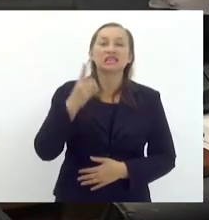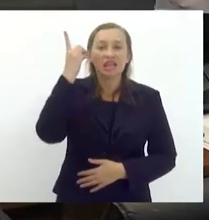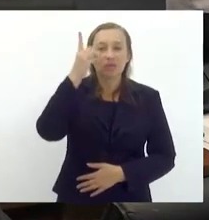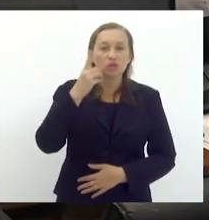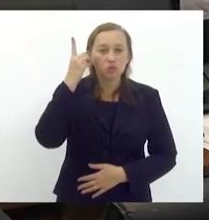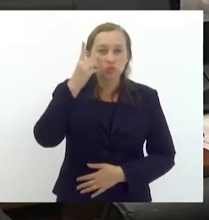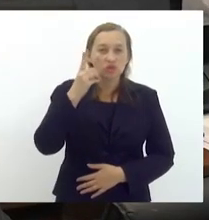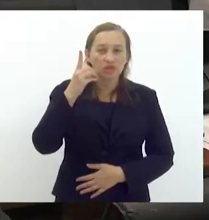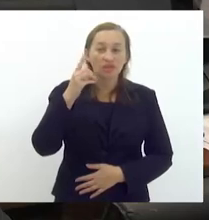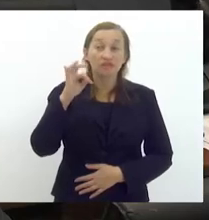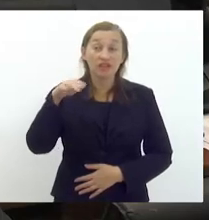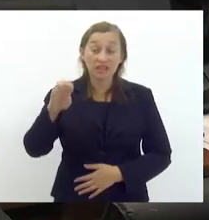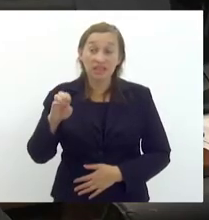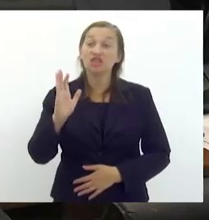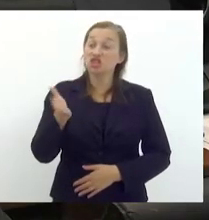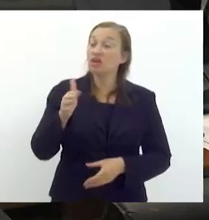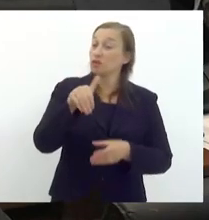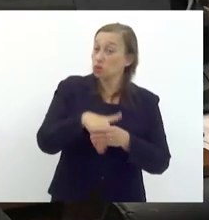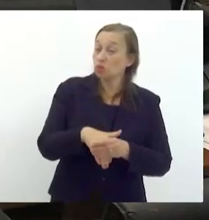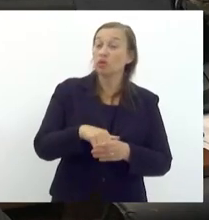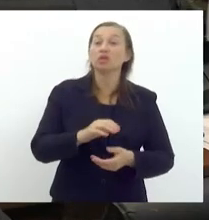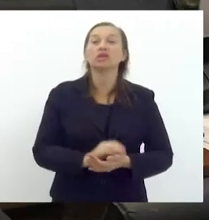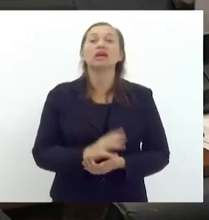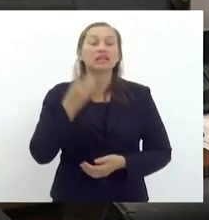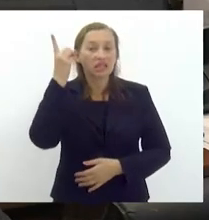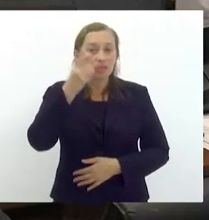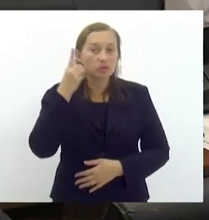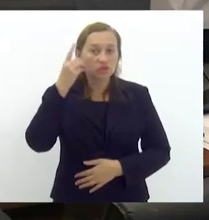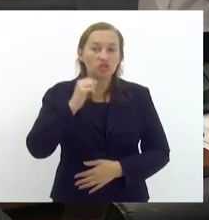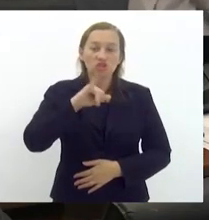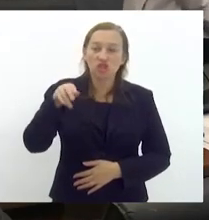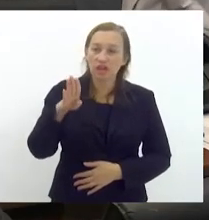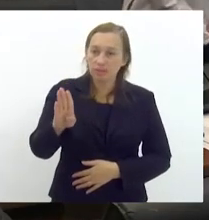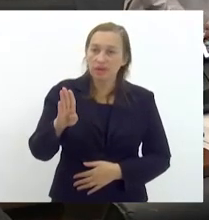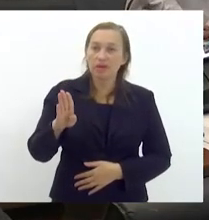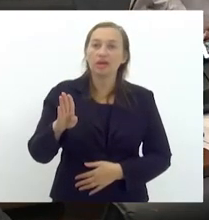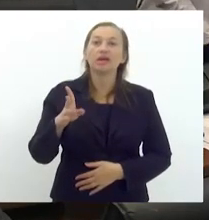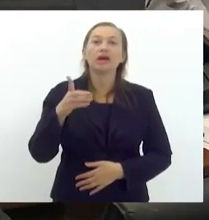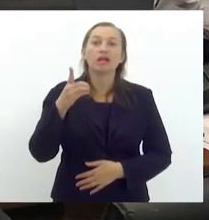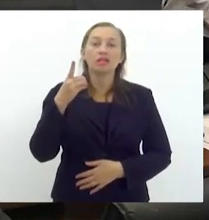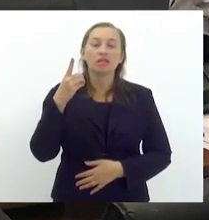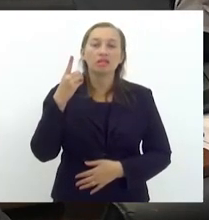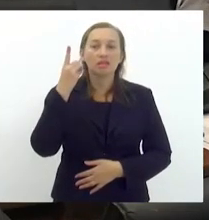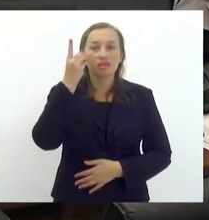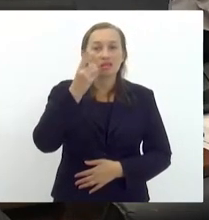deputada Franciane já votou Deputado Jair Bittencourt